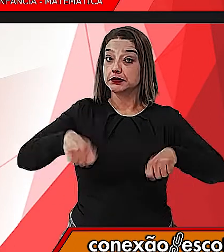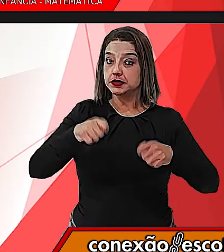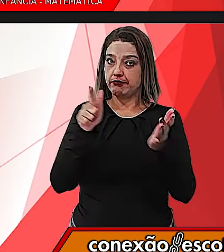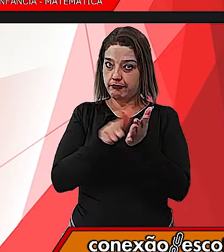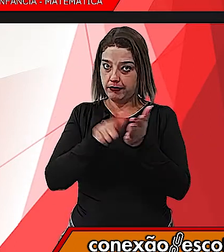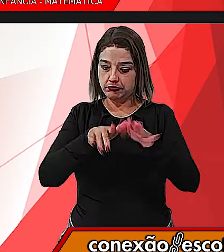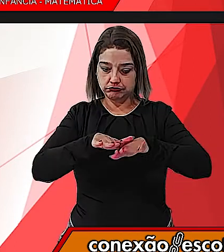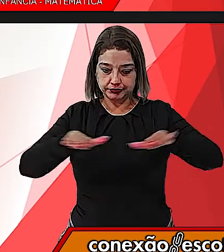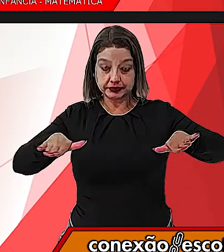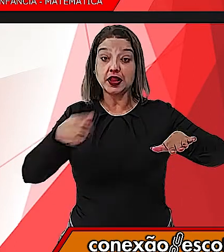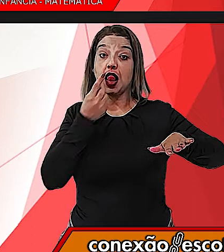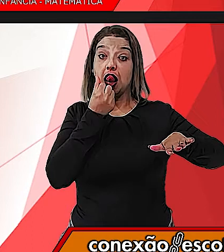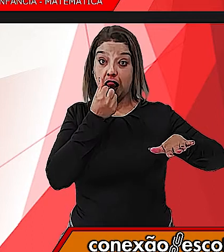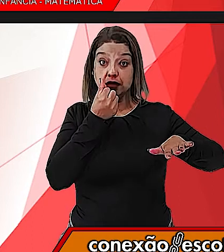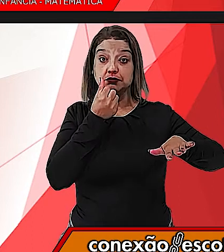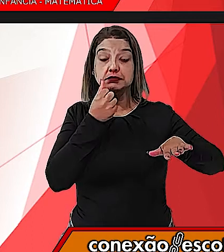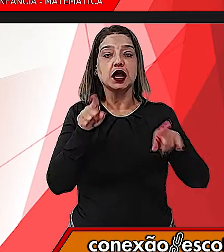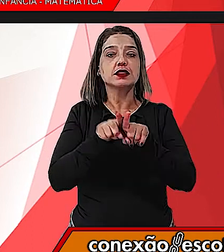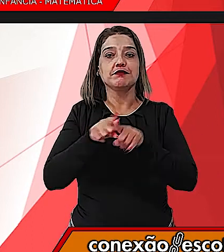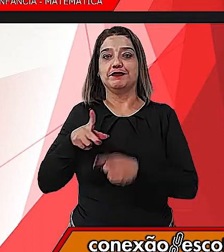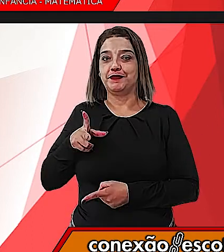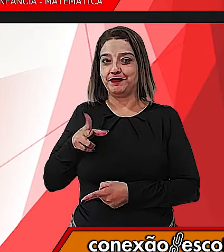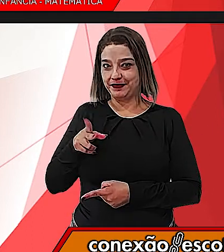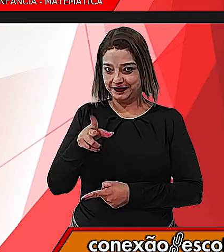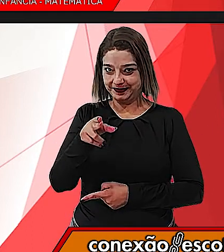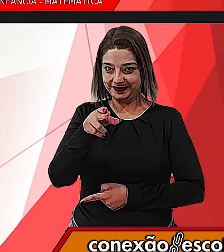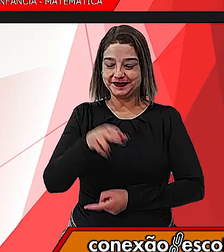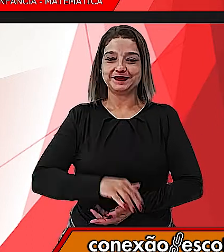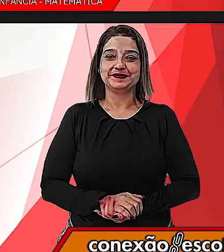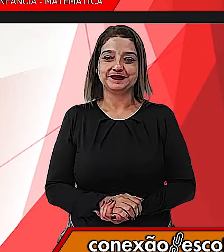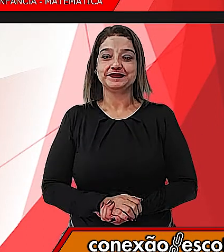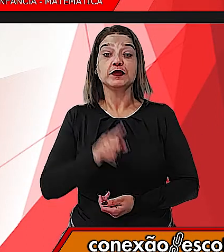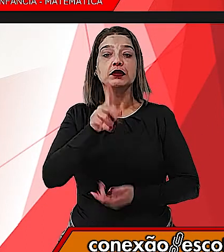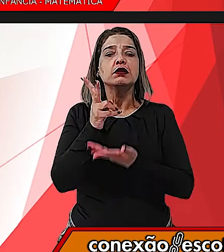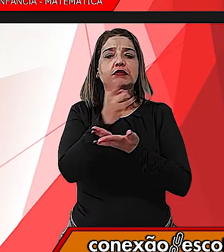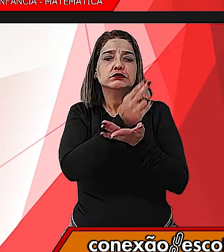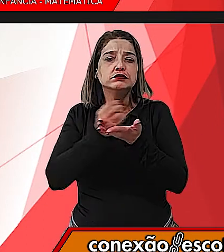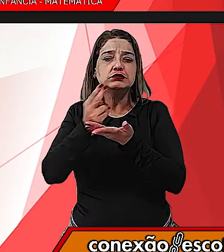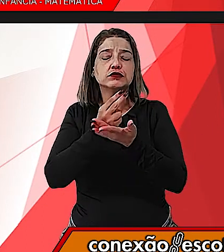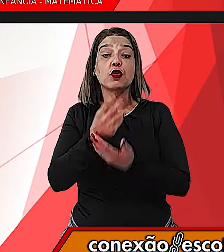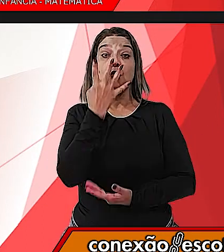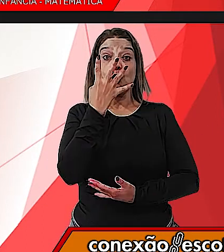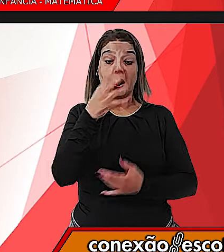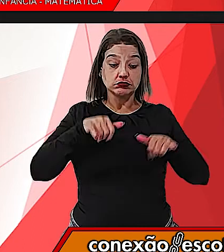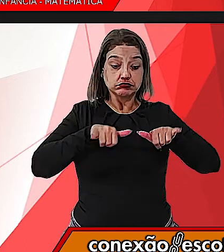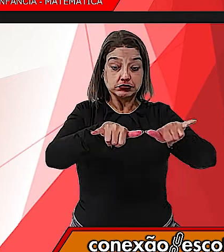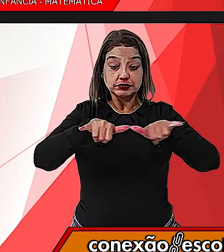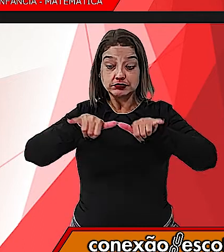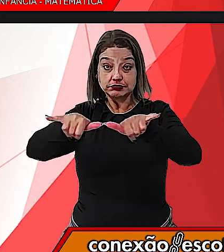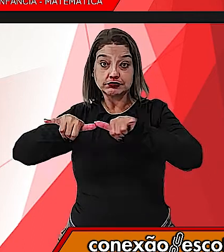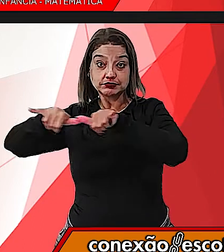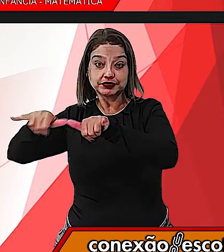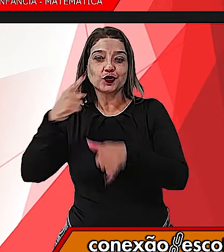de papel, de lápis e de tesoura. Você vai desenhar 4 carrinhos